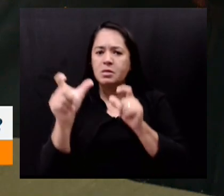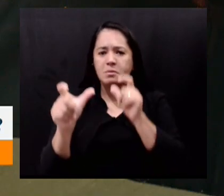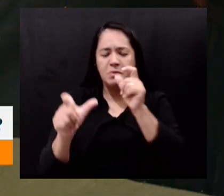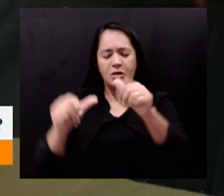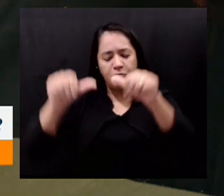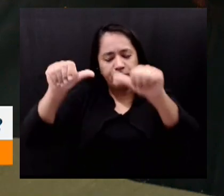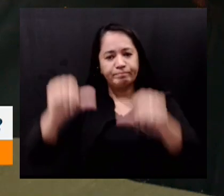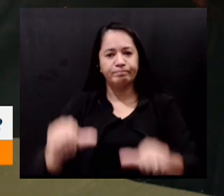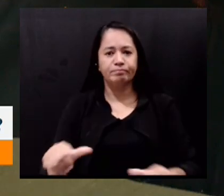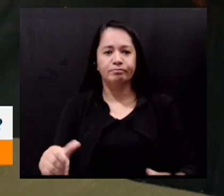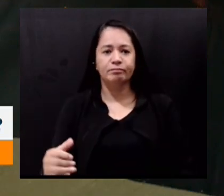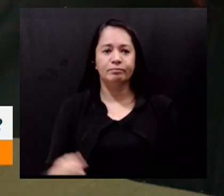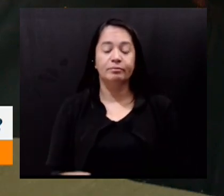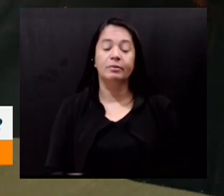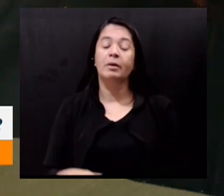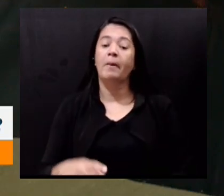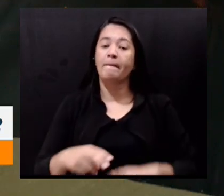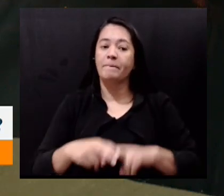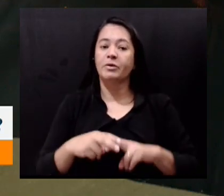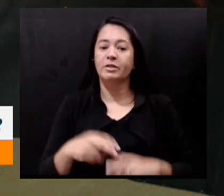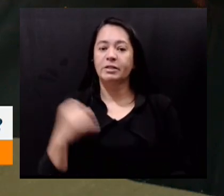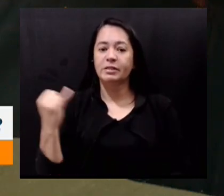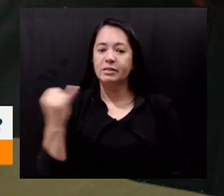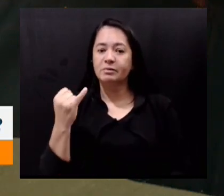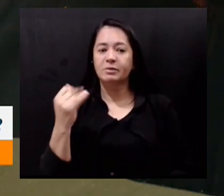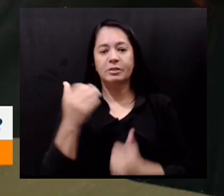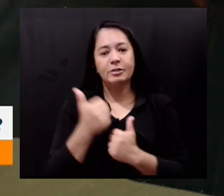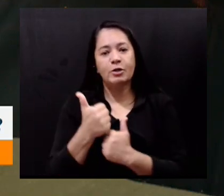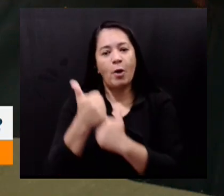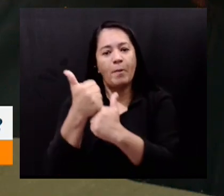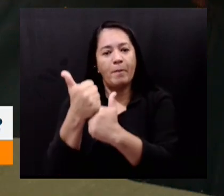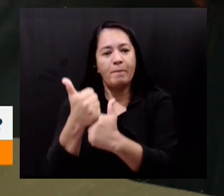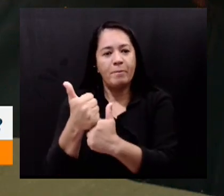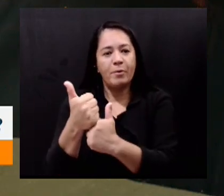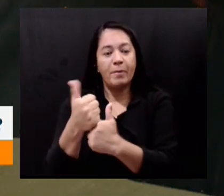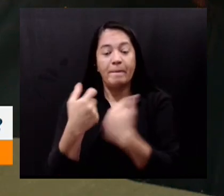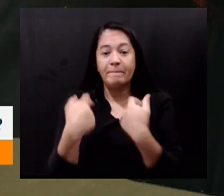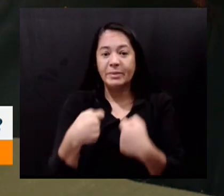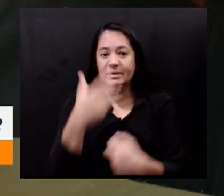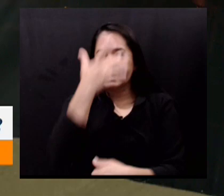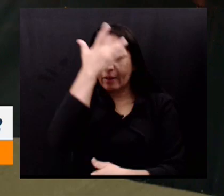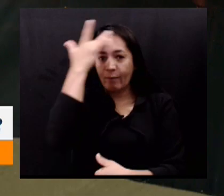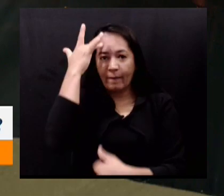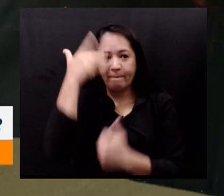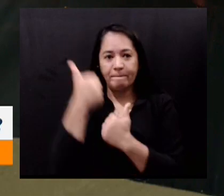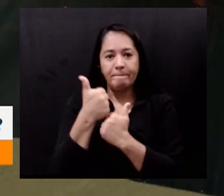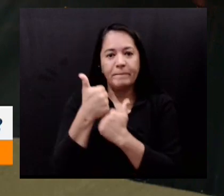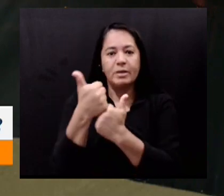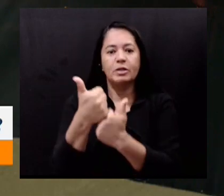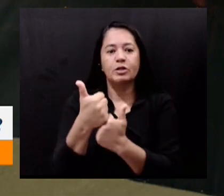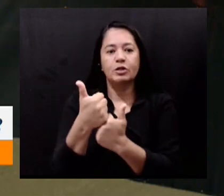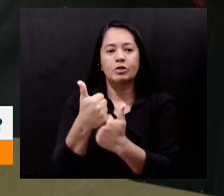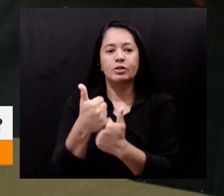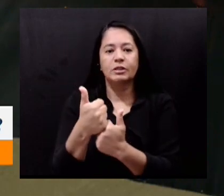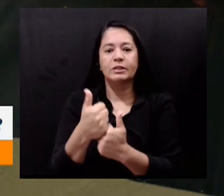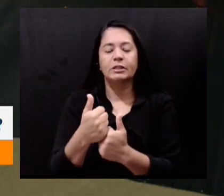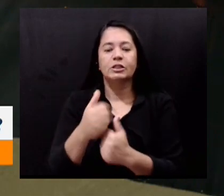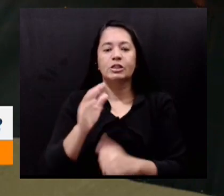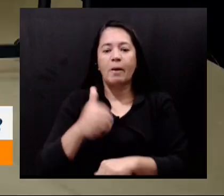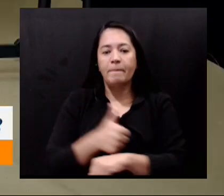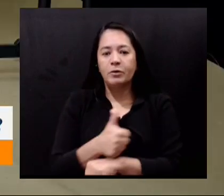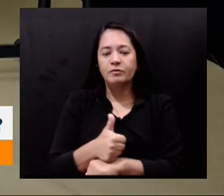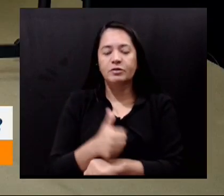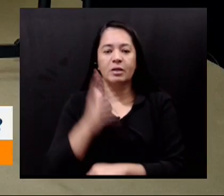importância também da questão da assessoria, né? De ter uma pessoa que tenha aí um preparo para poder lidar com isso. Ah,